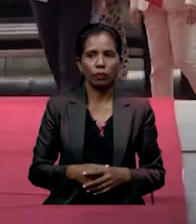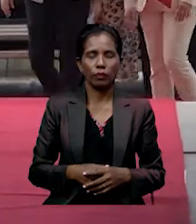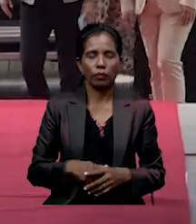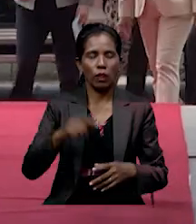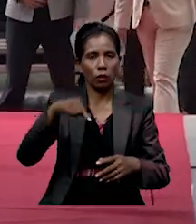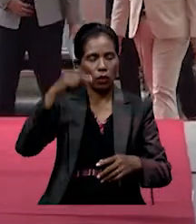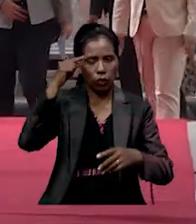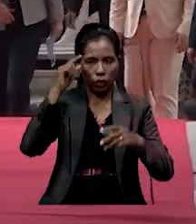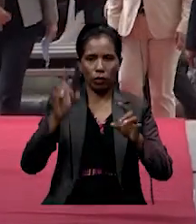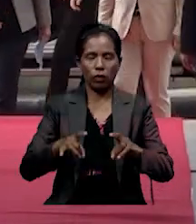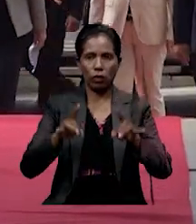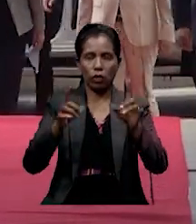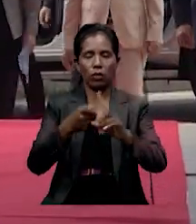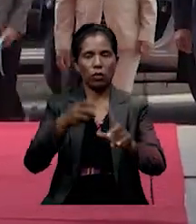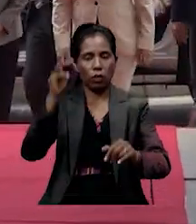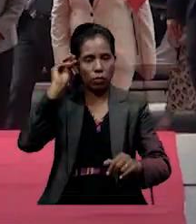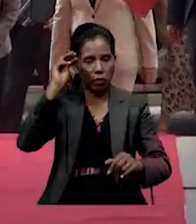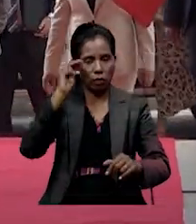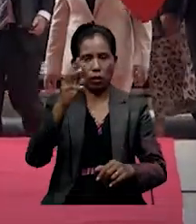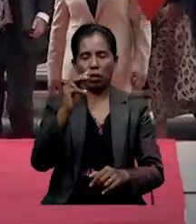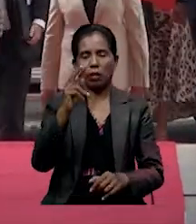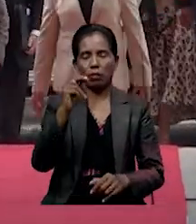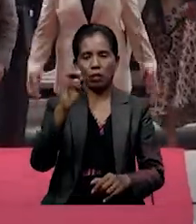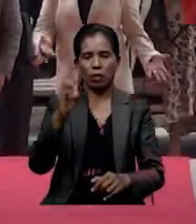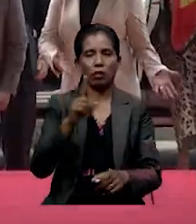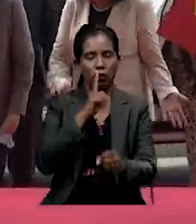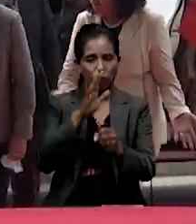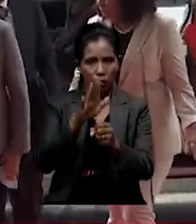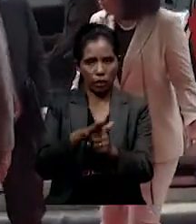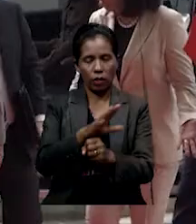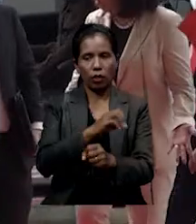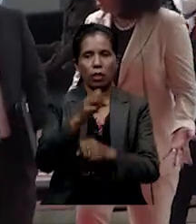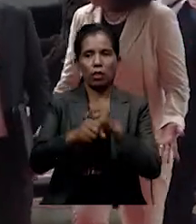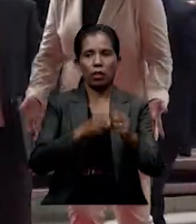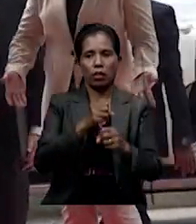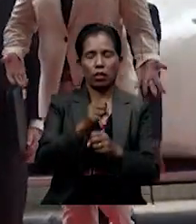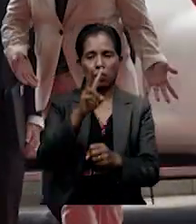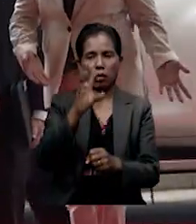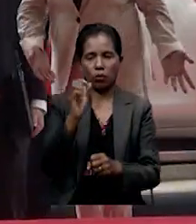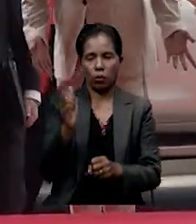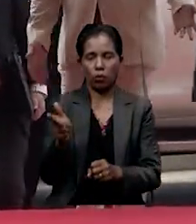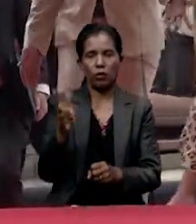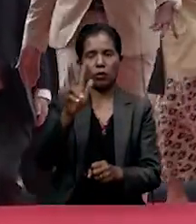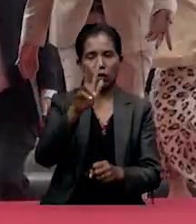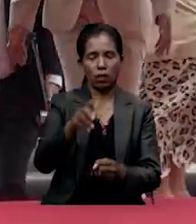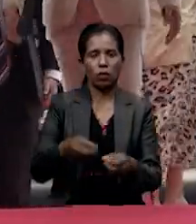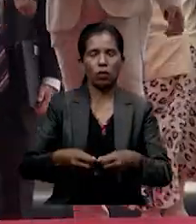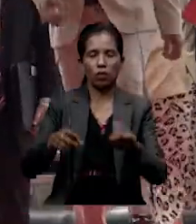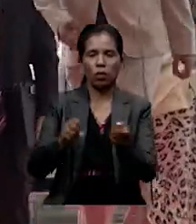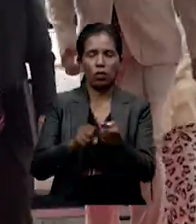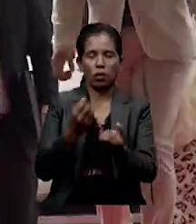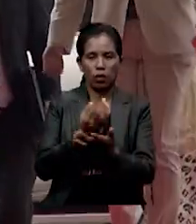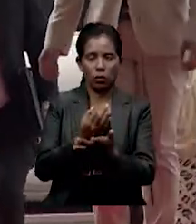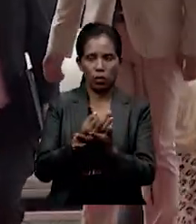Governo Federal Austrália, liu se Ministério de Negócios Estrangeiros compromete e atina em Ruanulo Sintolo, se apoia orçamento milhão